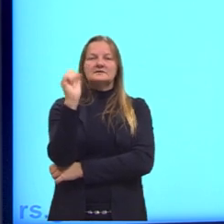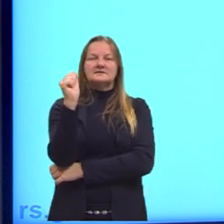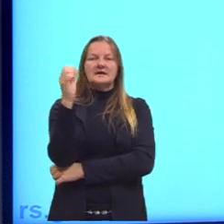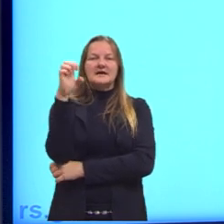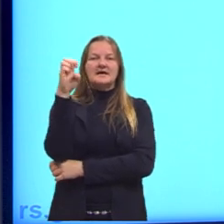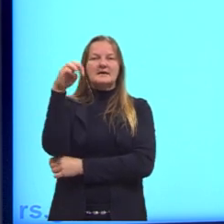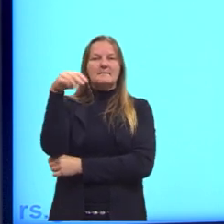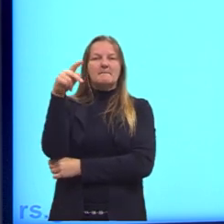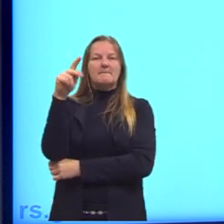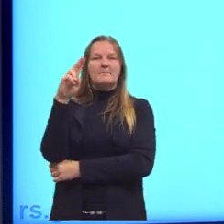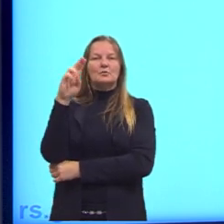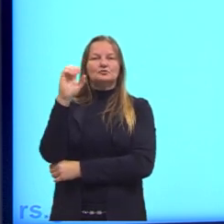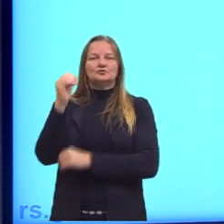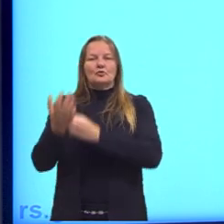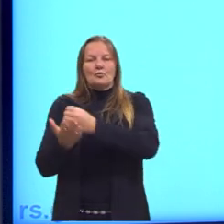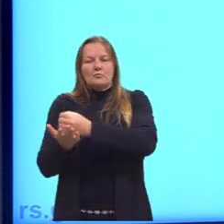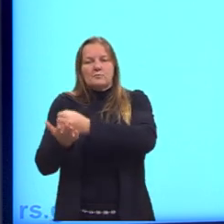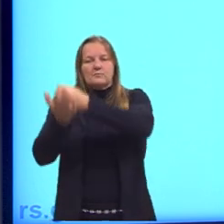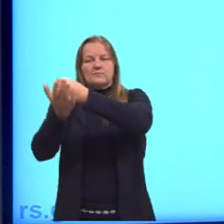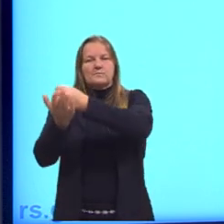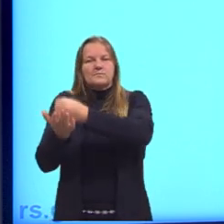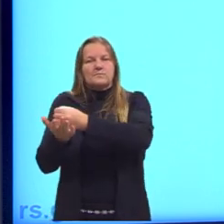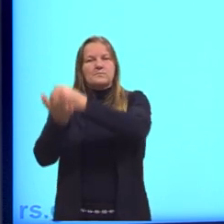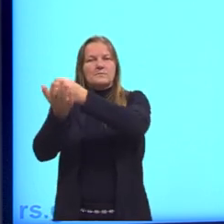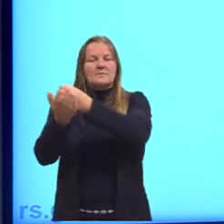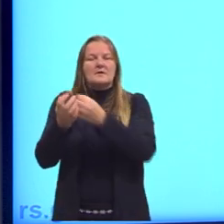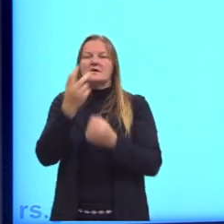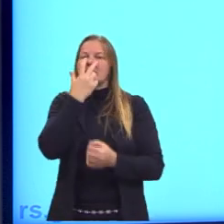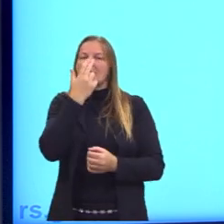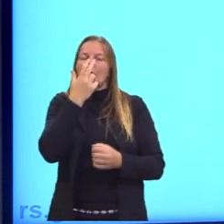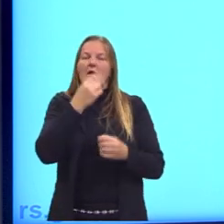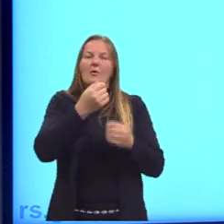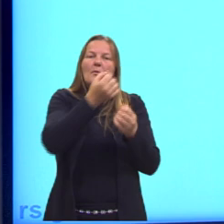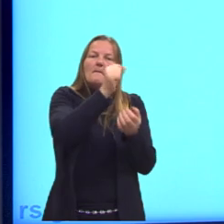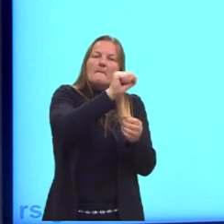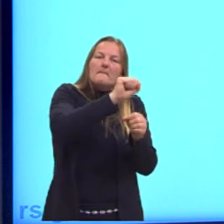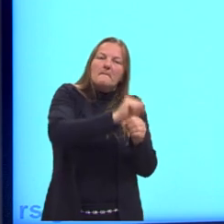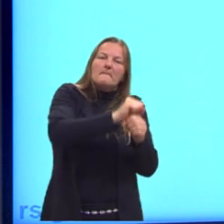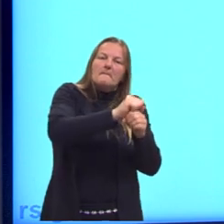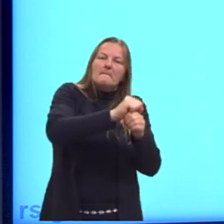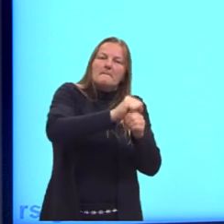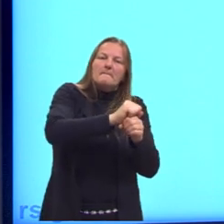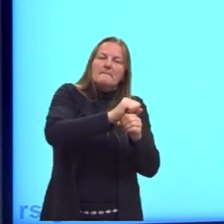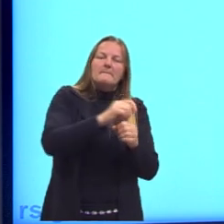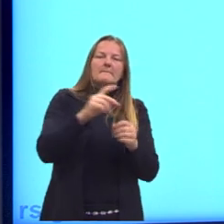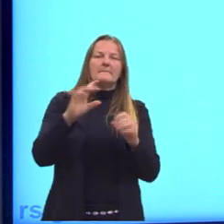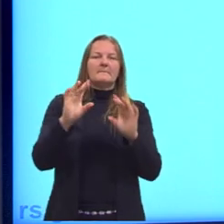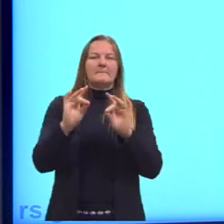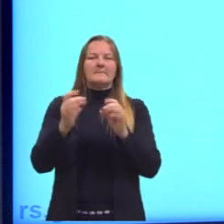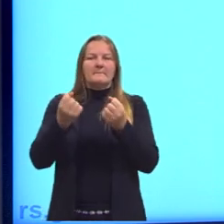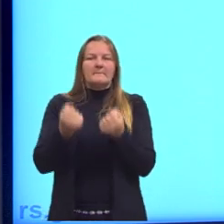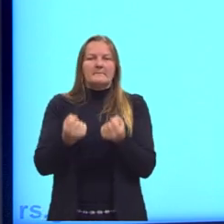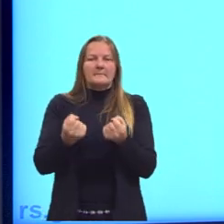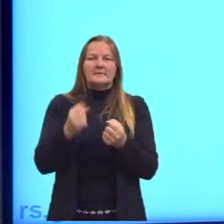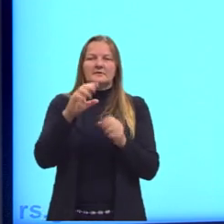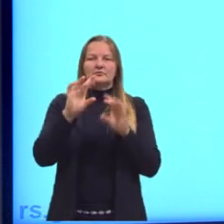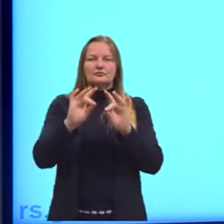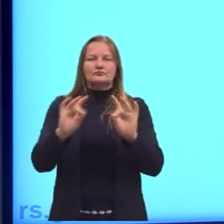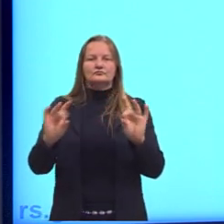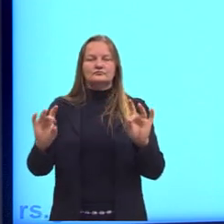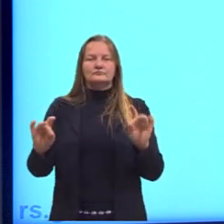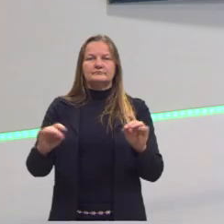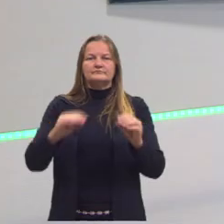dirigida para cima igual ao peso do fluido geralmente líquido que ele desloca